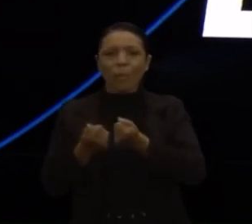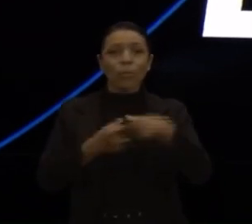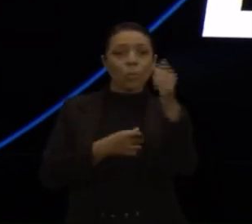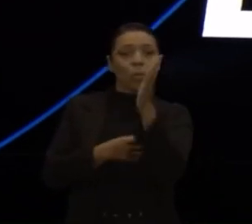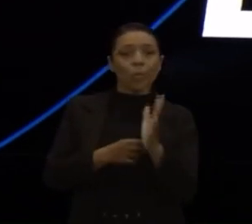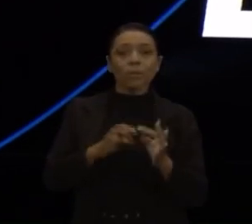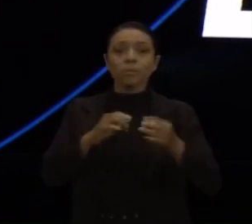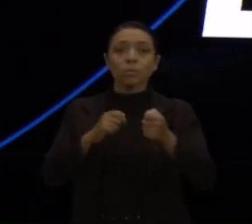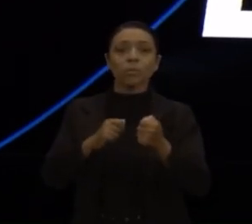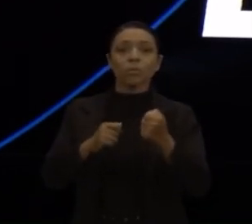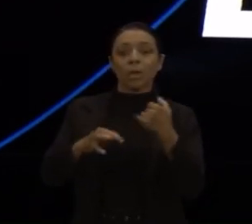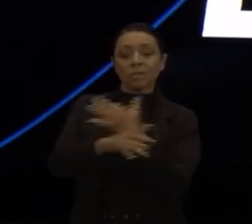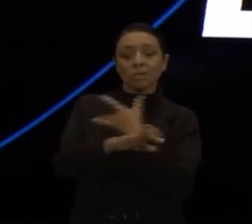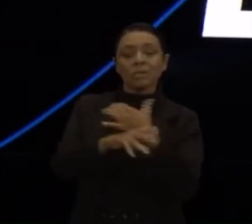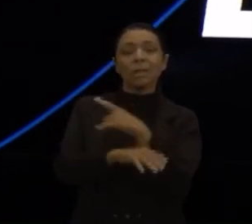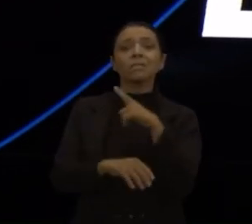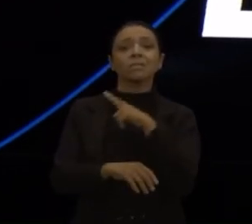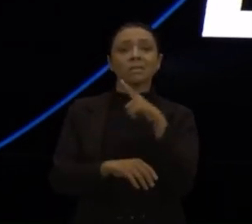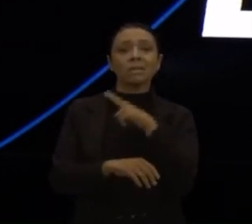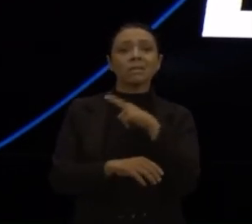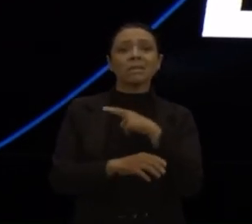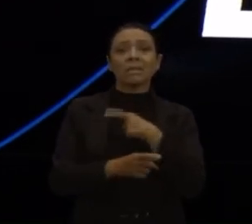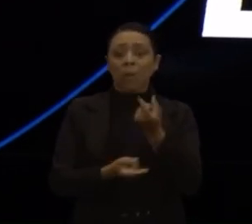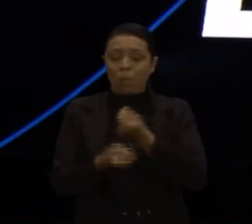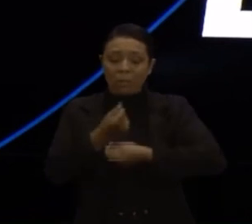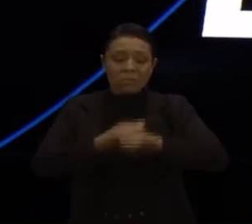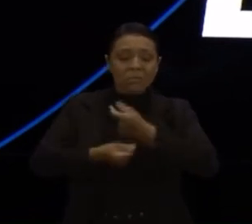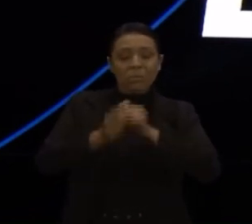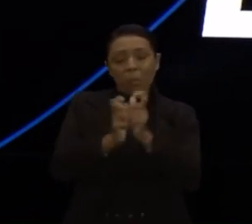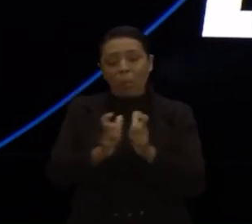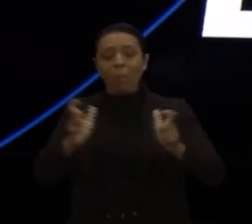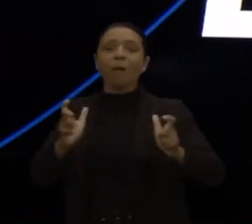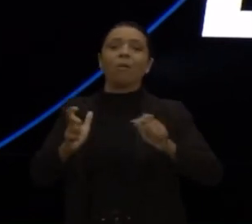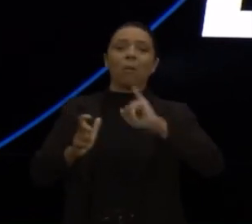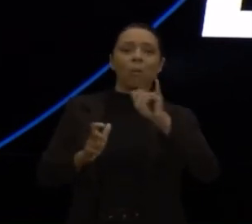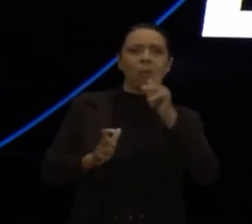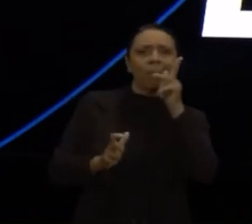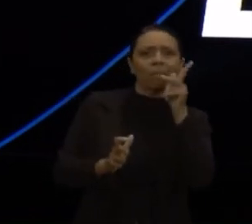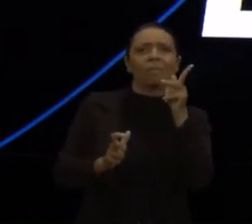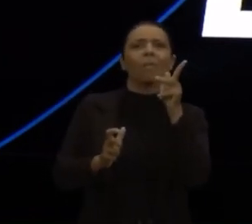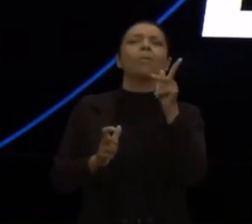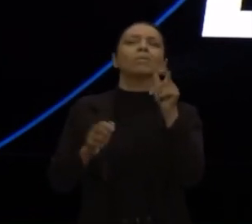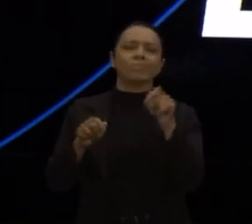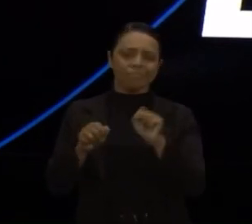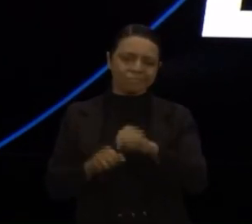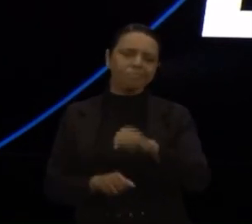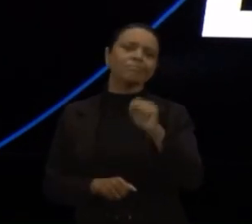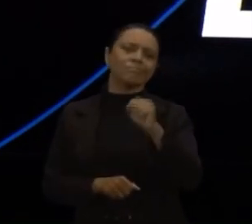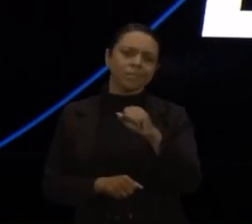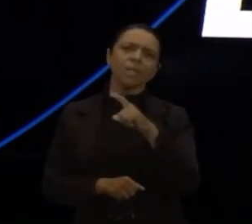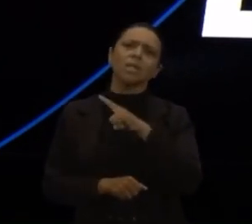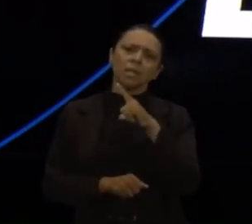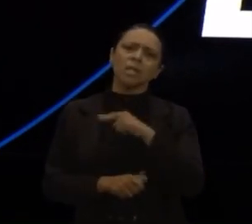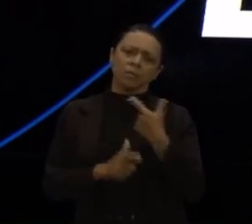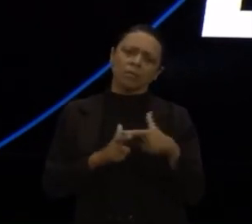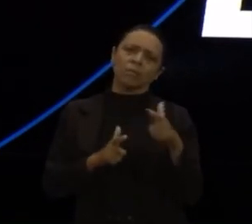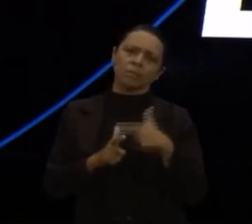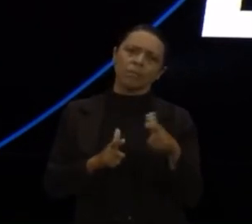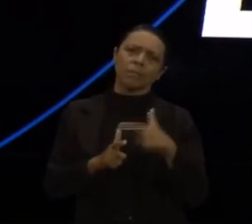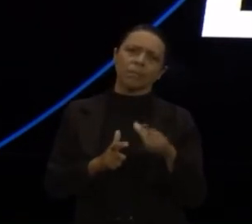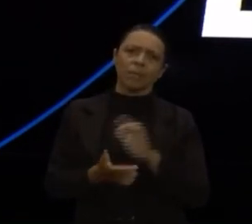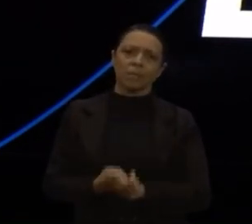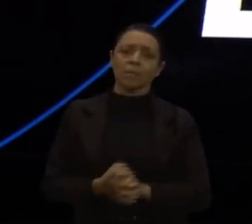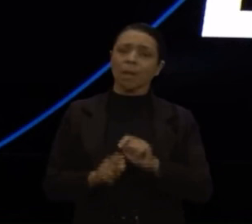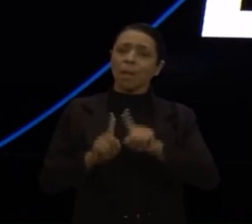T maiores demandas como Campina Grande como João pessoa como as cidad de grande porte a prova que graças a Deus nós